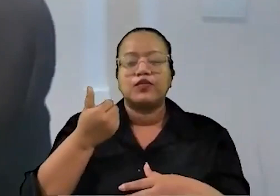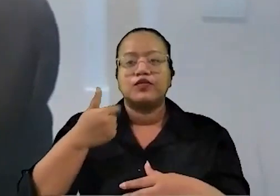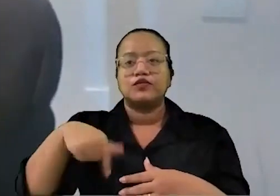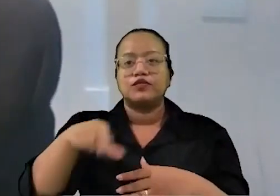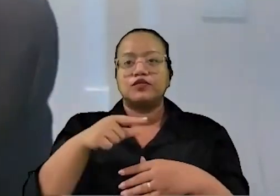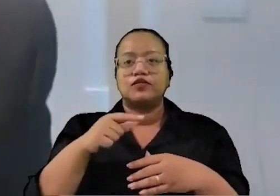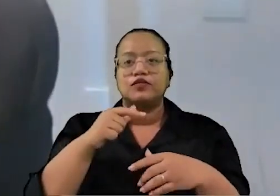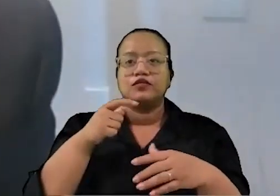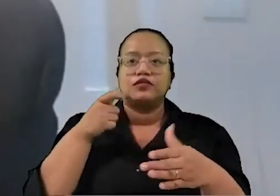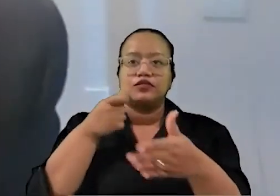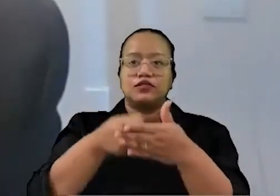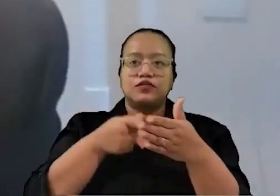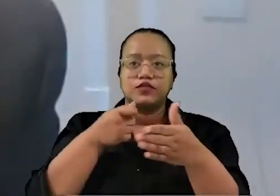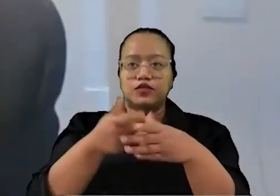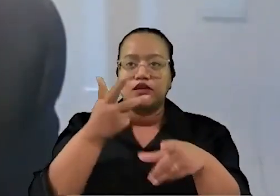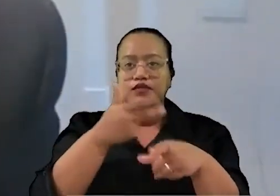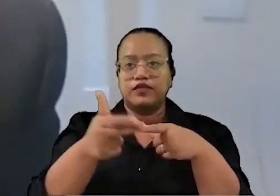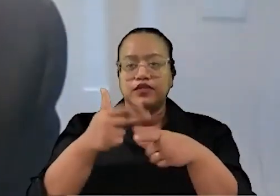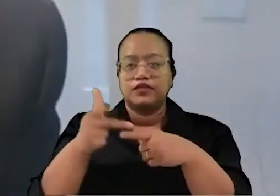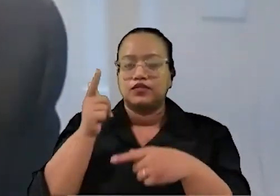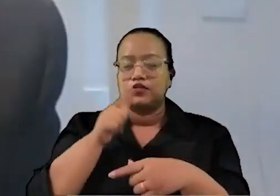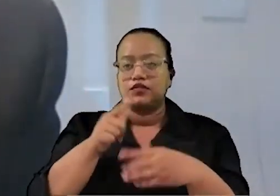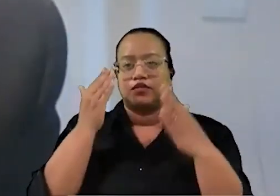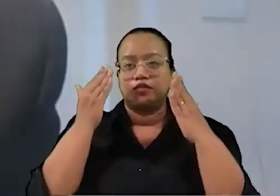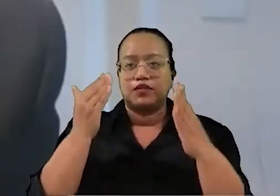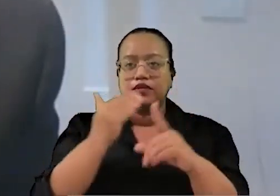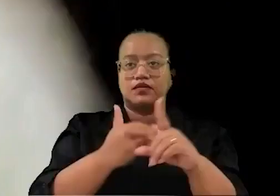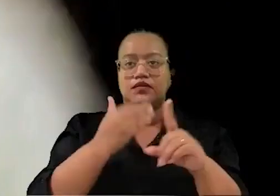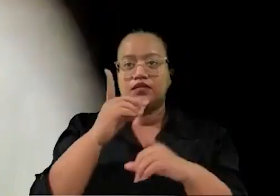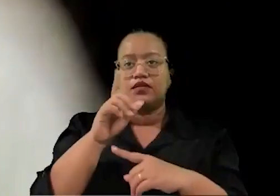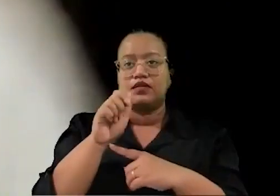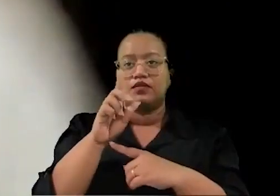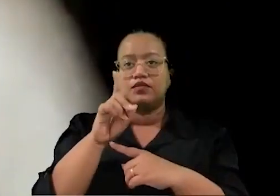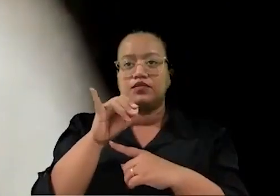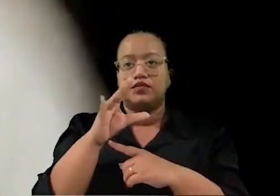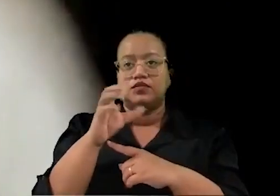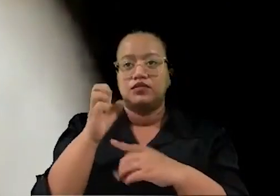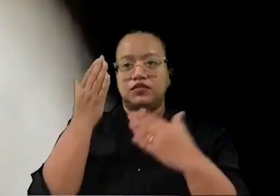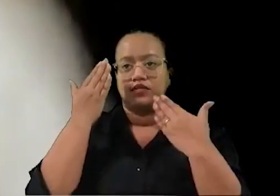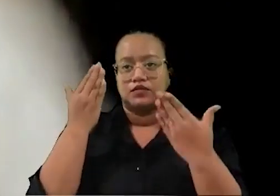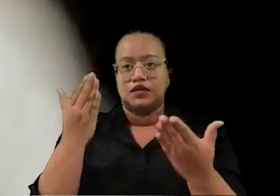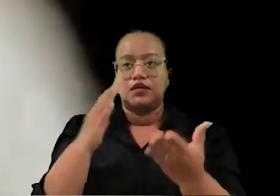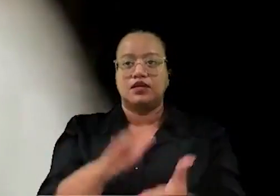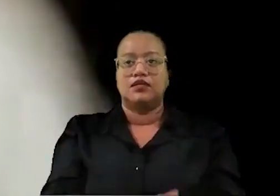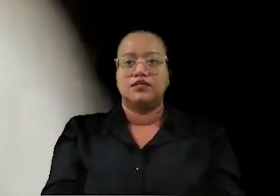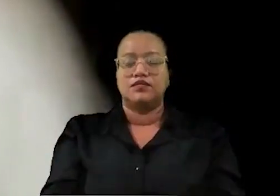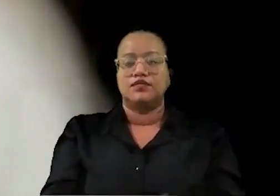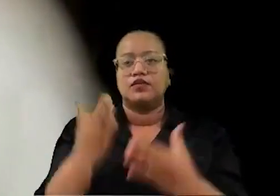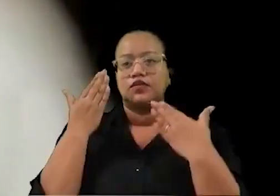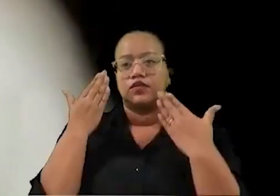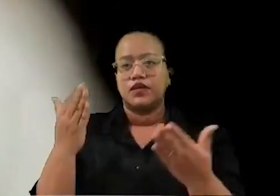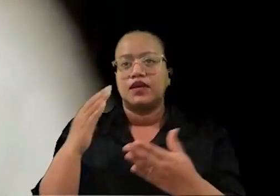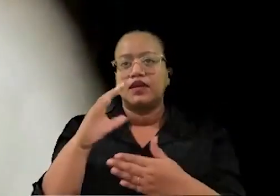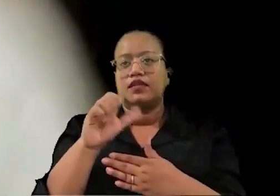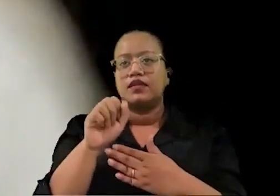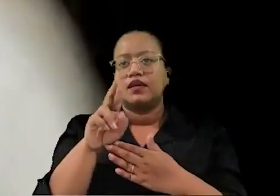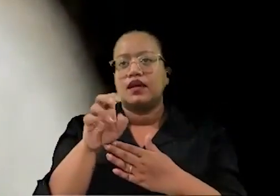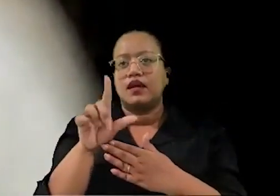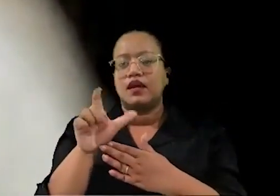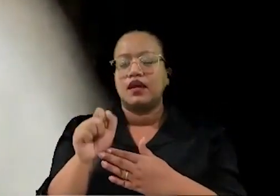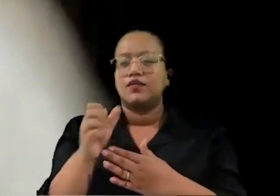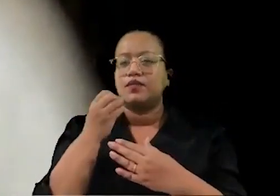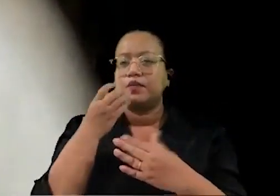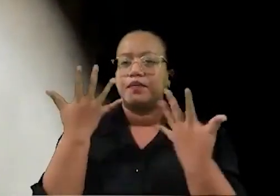obrigado. Obrigada, Carlos, e meus parabéns por trazer todo esse trabalho que